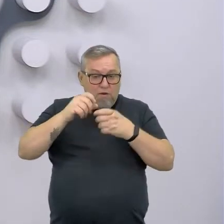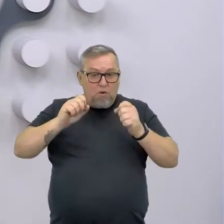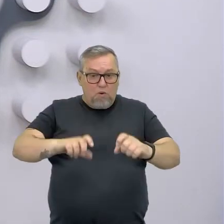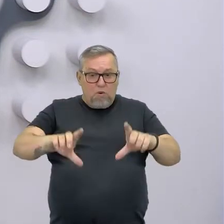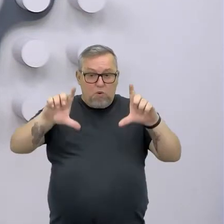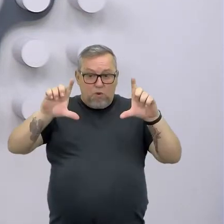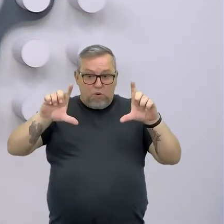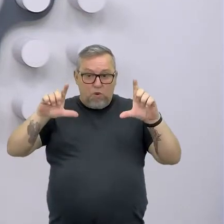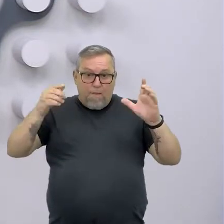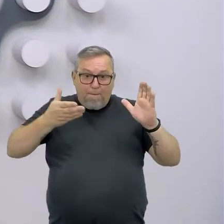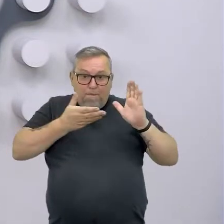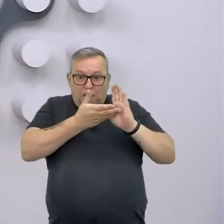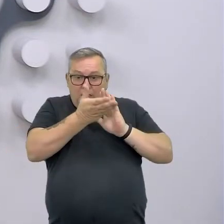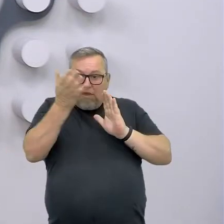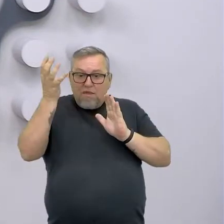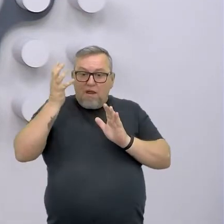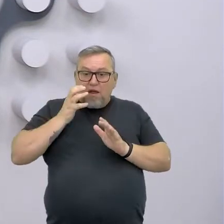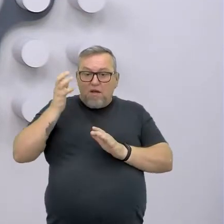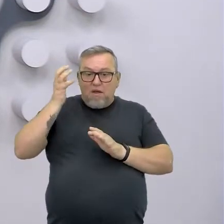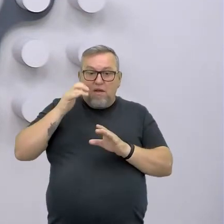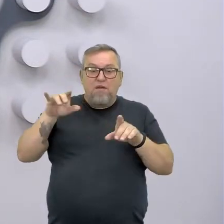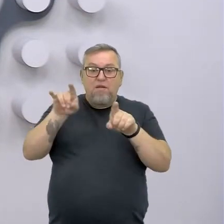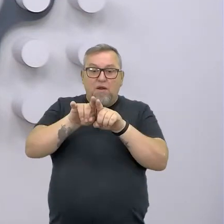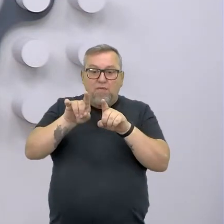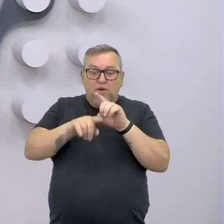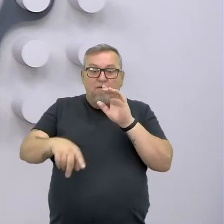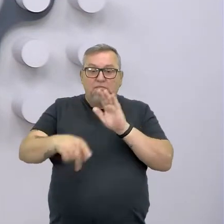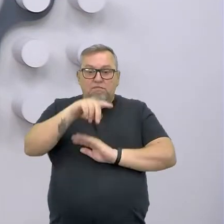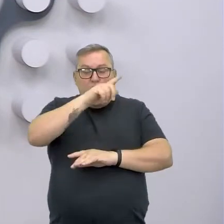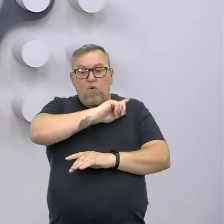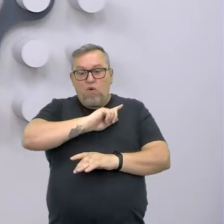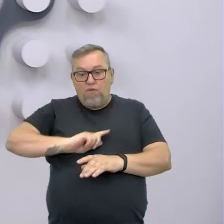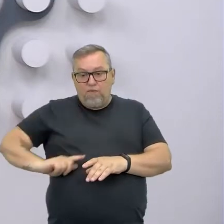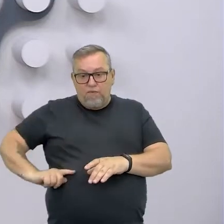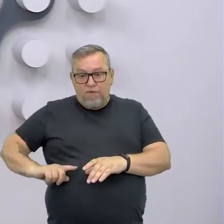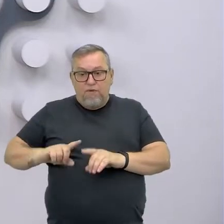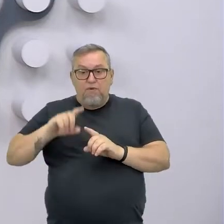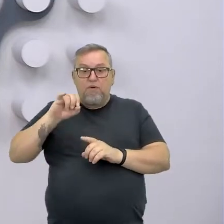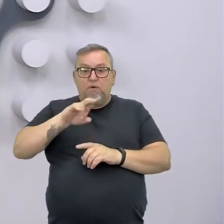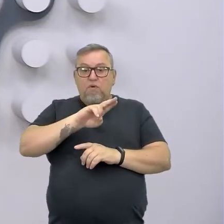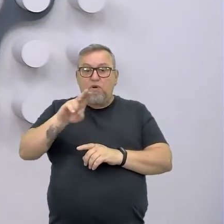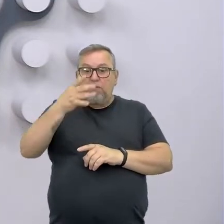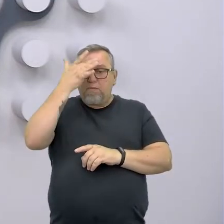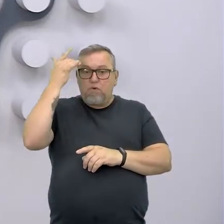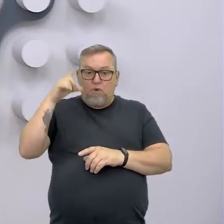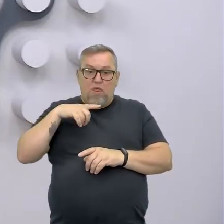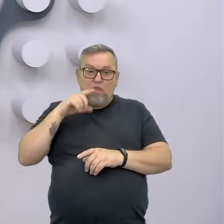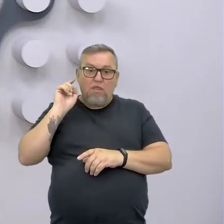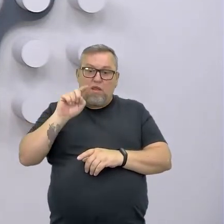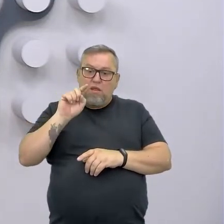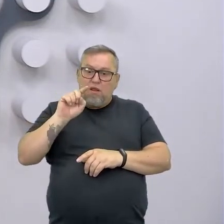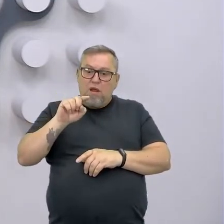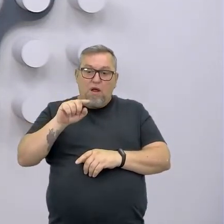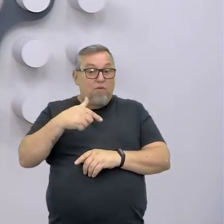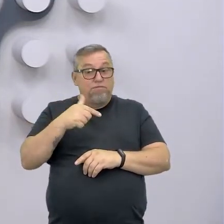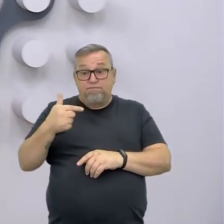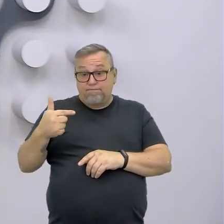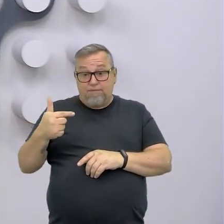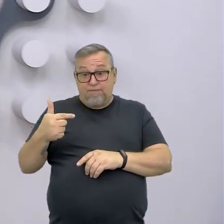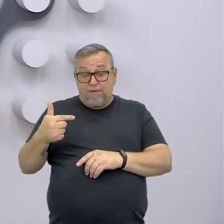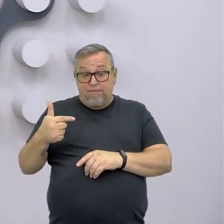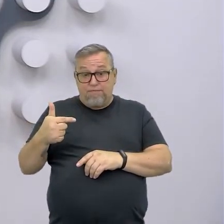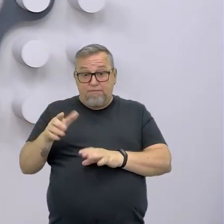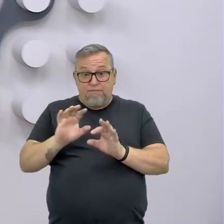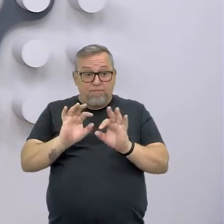uma plataforma séria, né, do governo, se o nome de um pesquisador ele está lá ou não está, né?